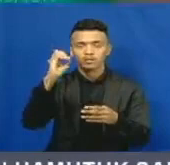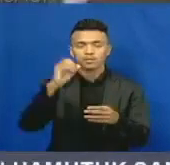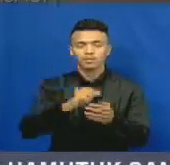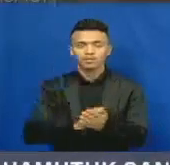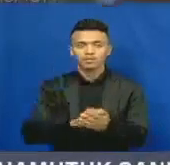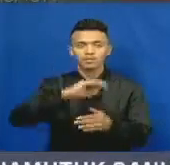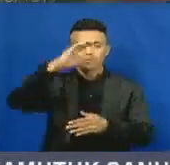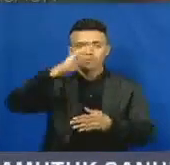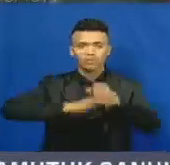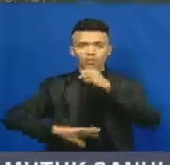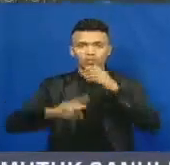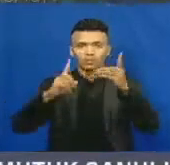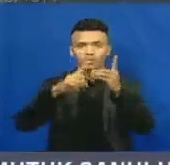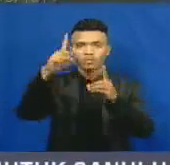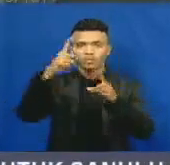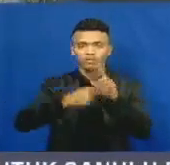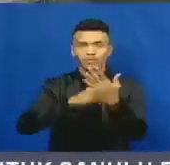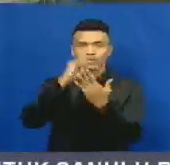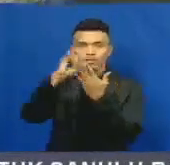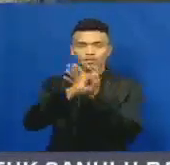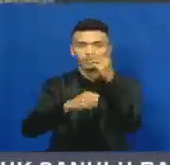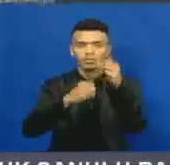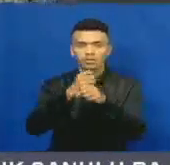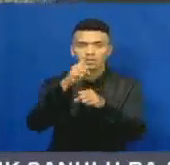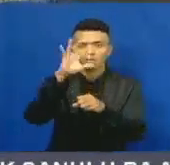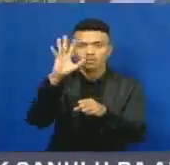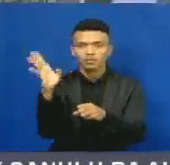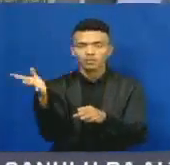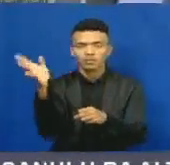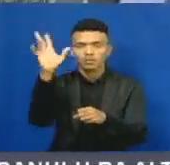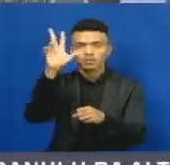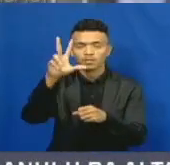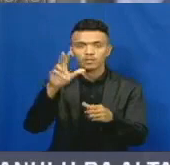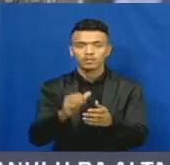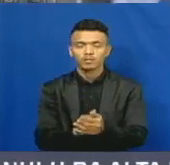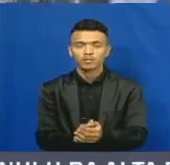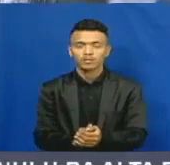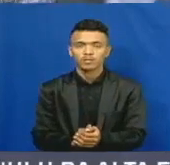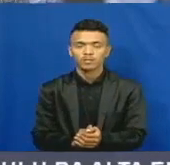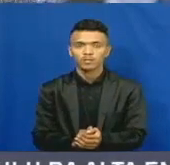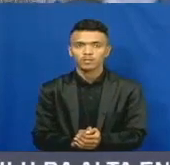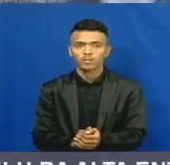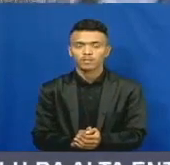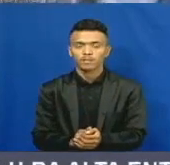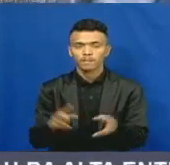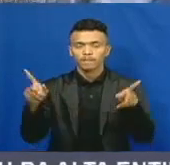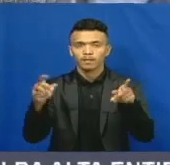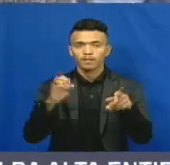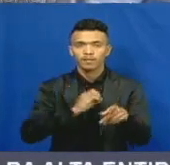iha loron ida fulan janeiro tinan reun ida atusia lima nulu resintolu iha surilale lai sorulei